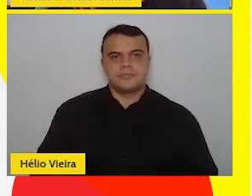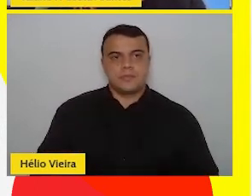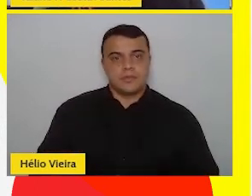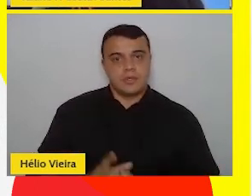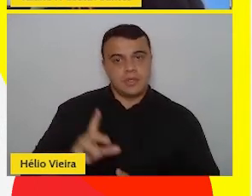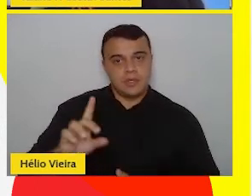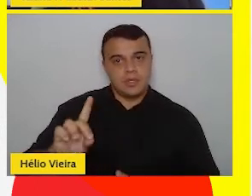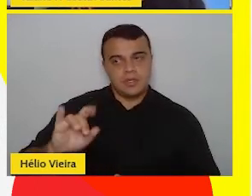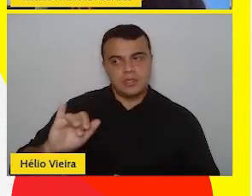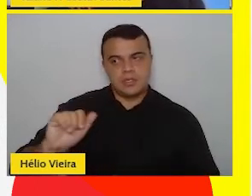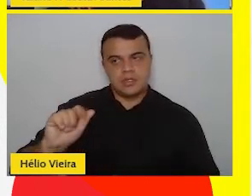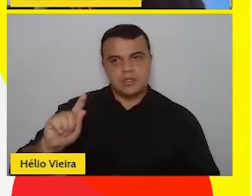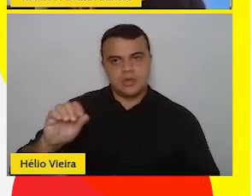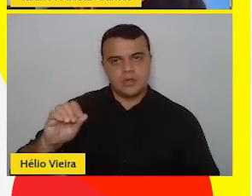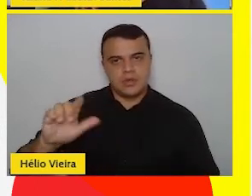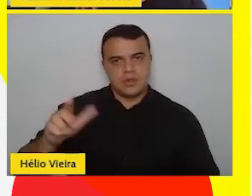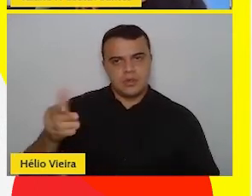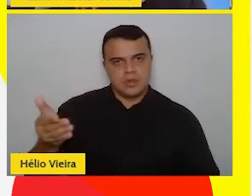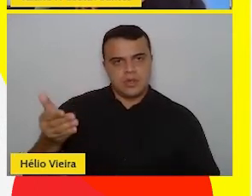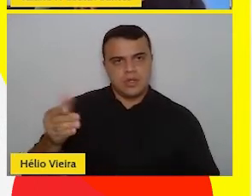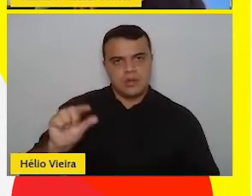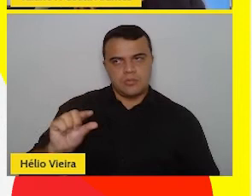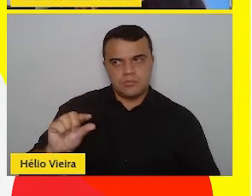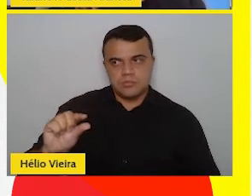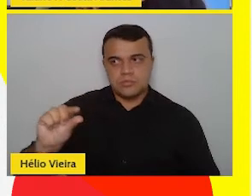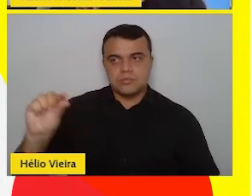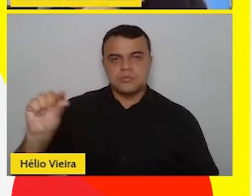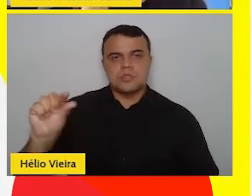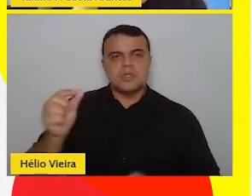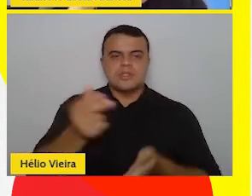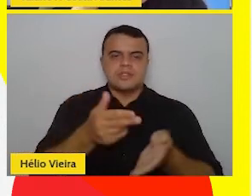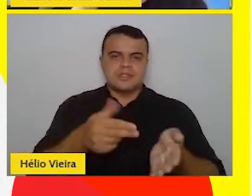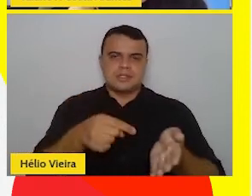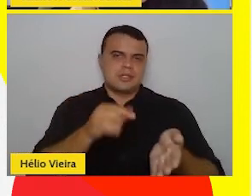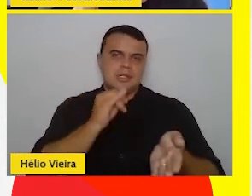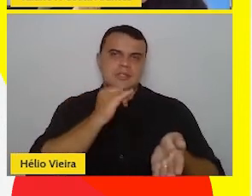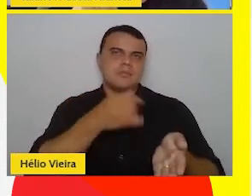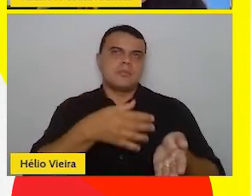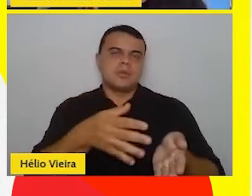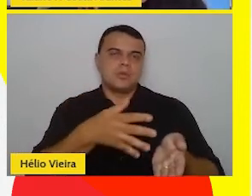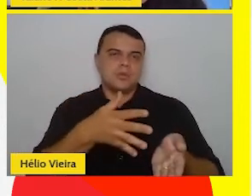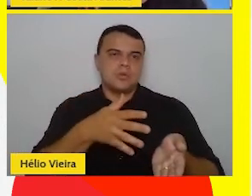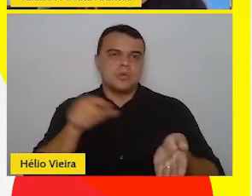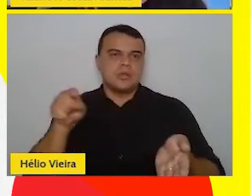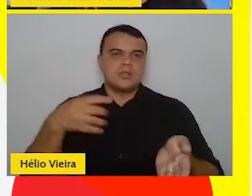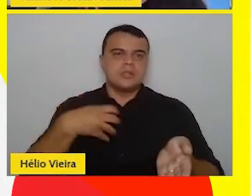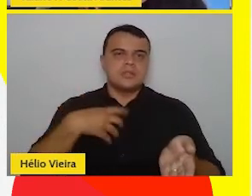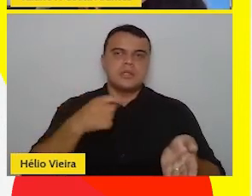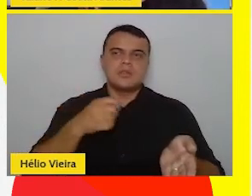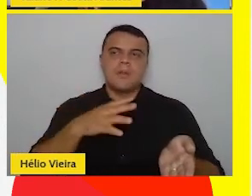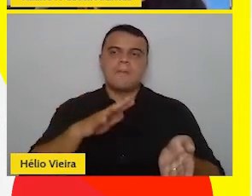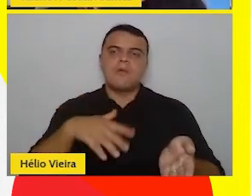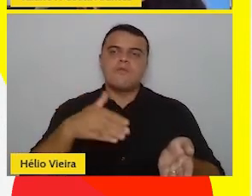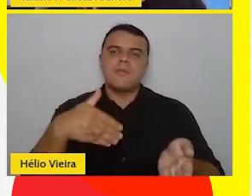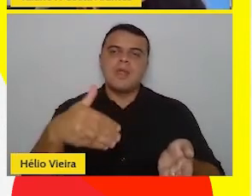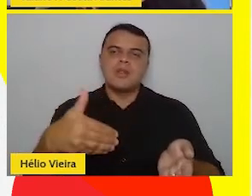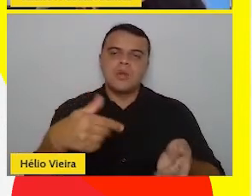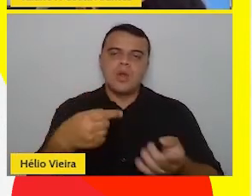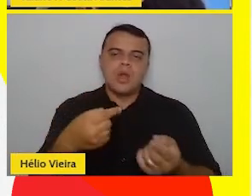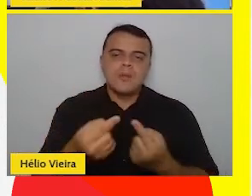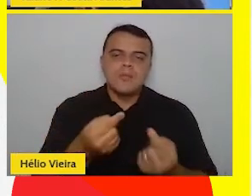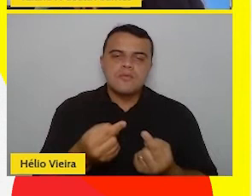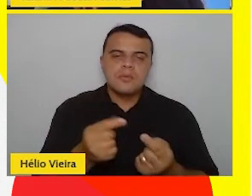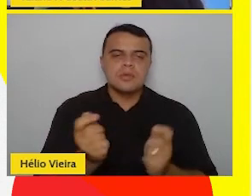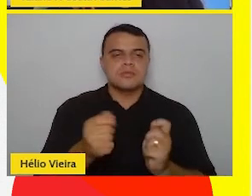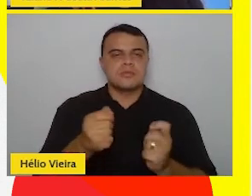Linhas diagonais traz para um desenho, para uma pintura, a sensação de movimento,